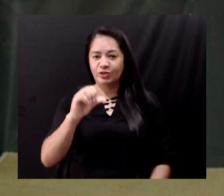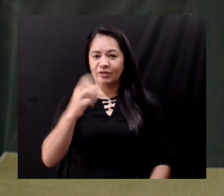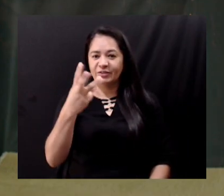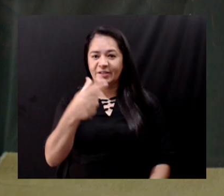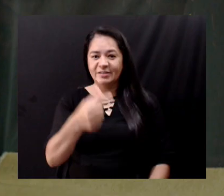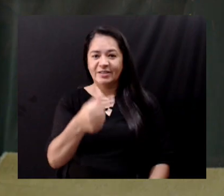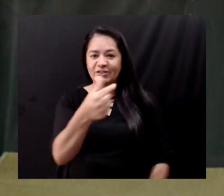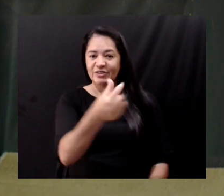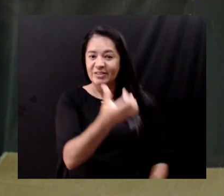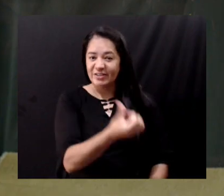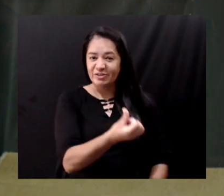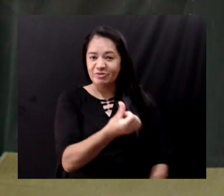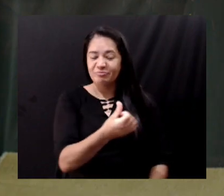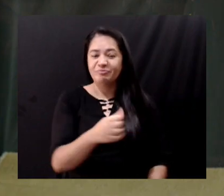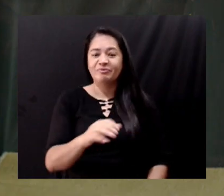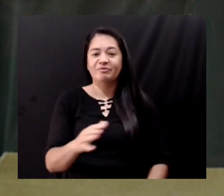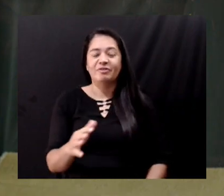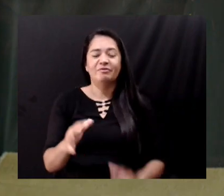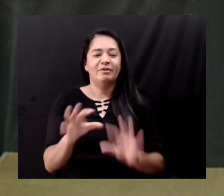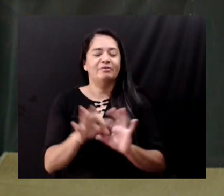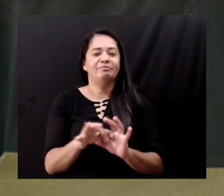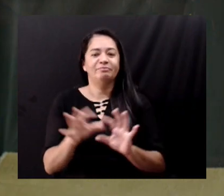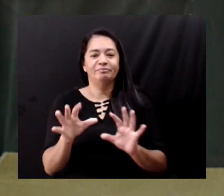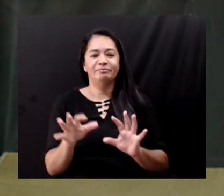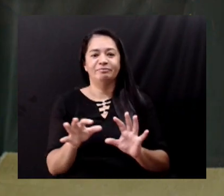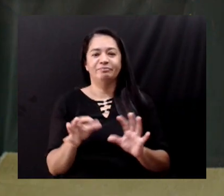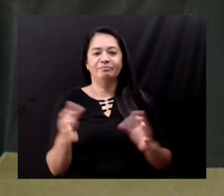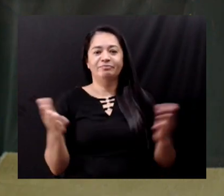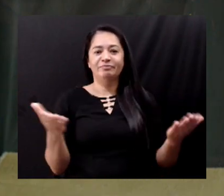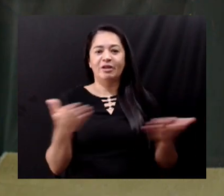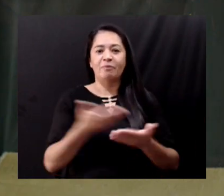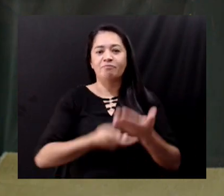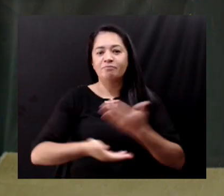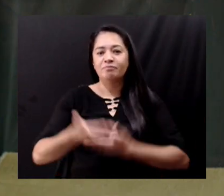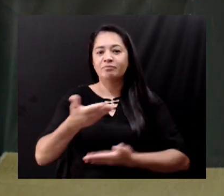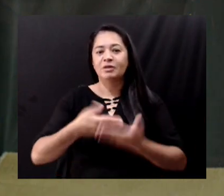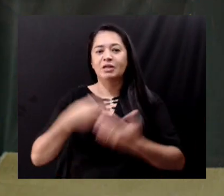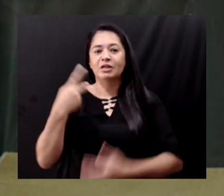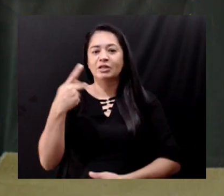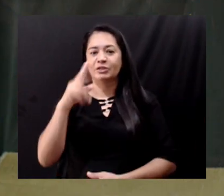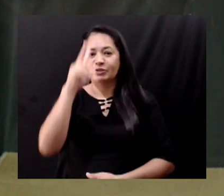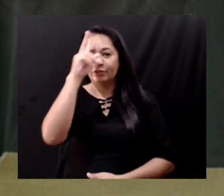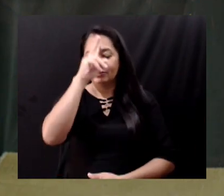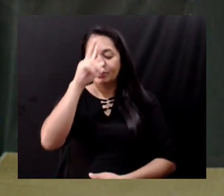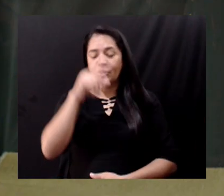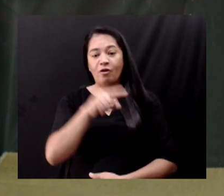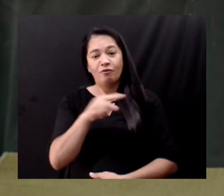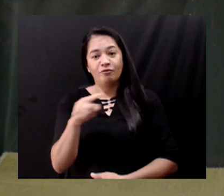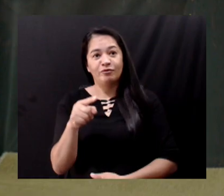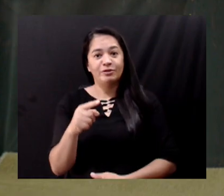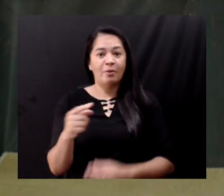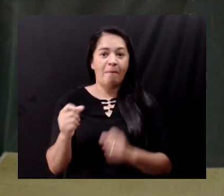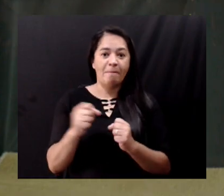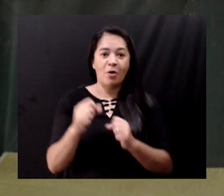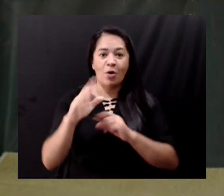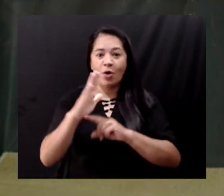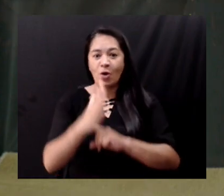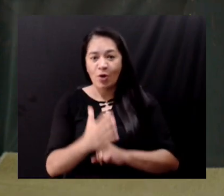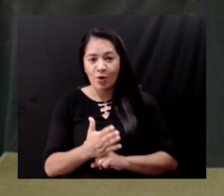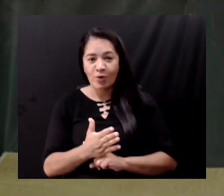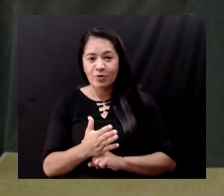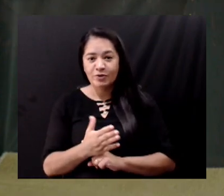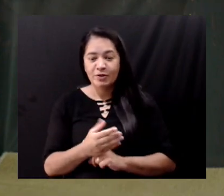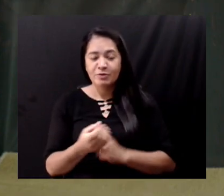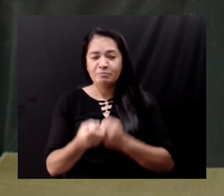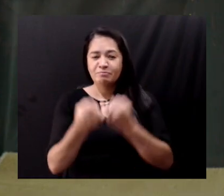19978293776. Fique à vontade para compartilhar suas histórias. Quem sabe você não pode nos ajudar aí a esclarecer ainda